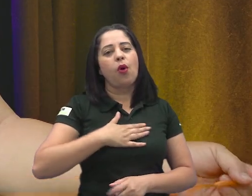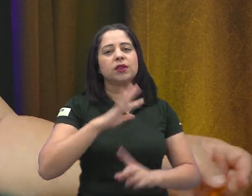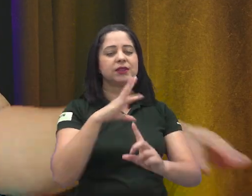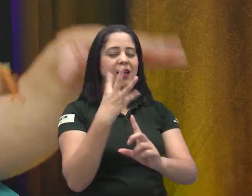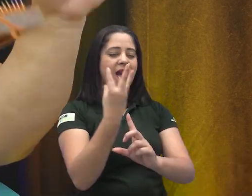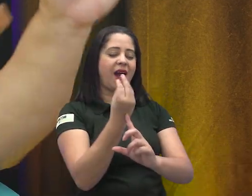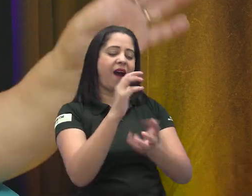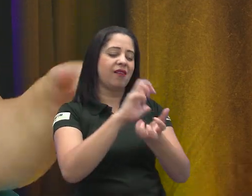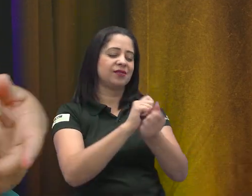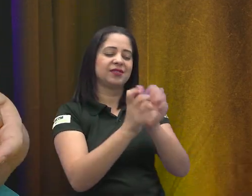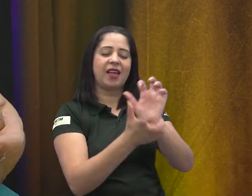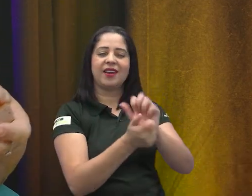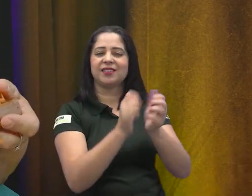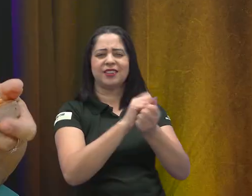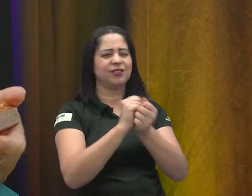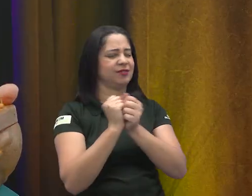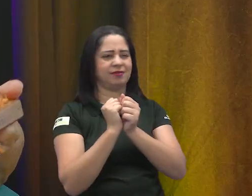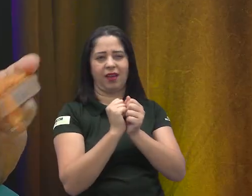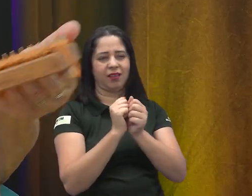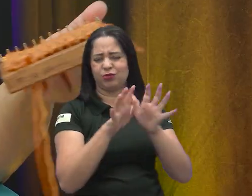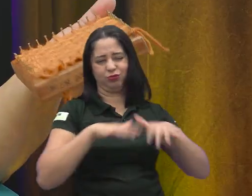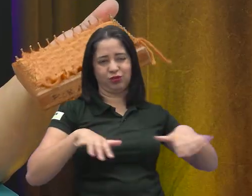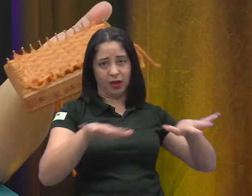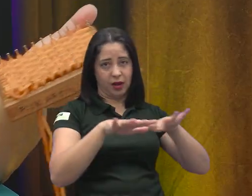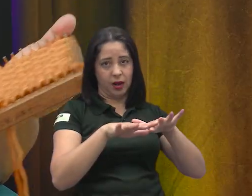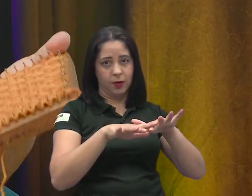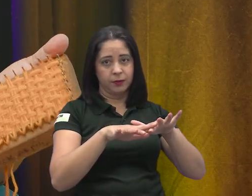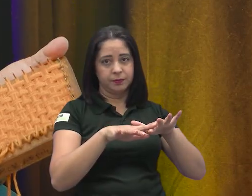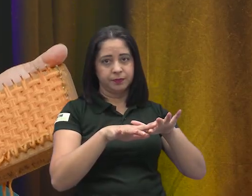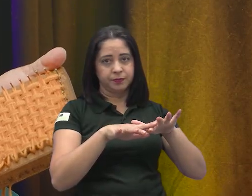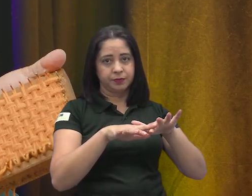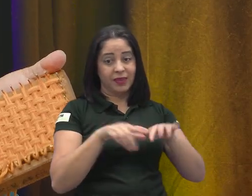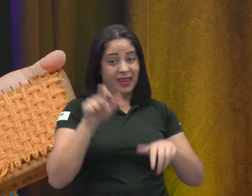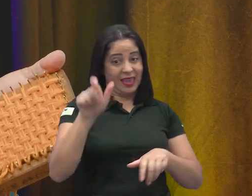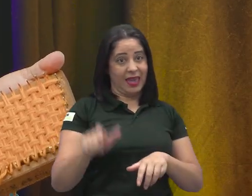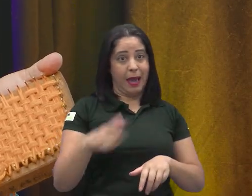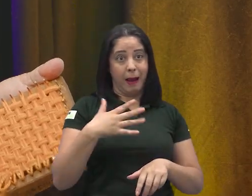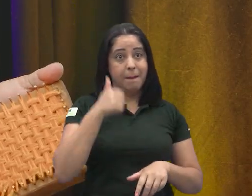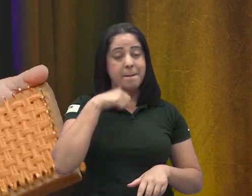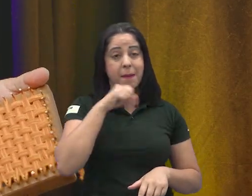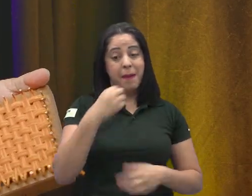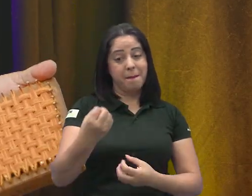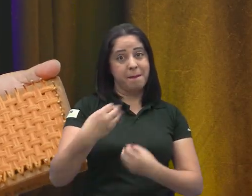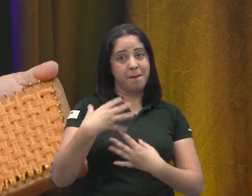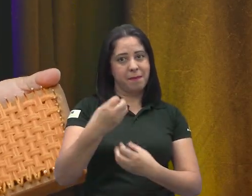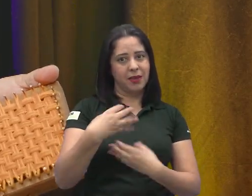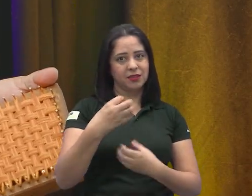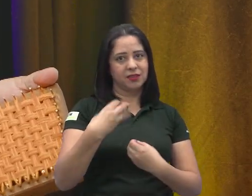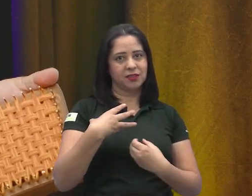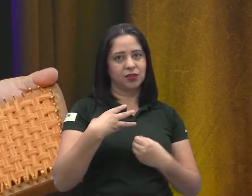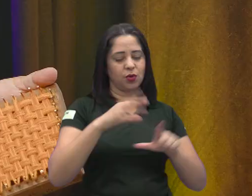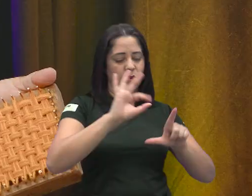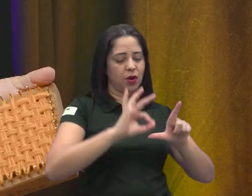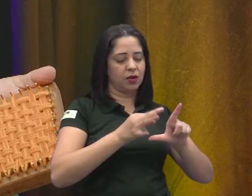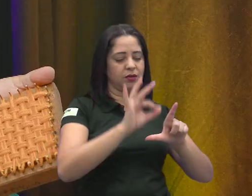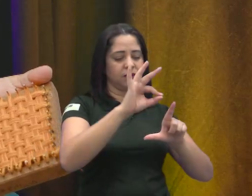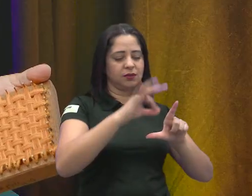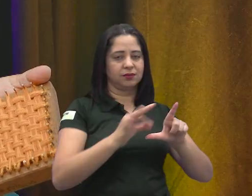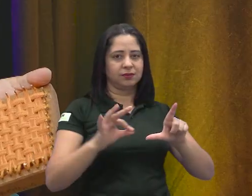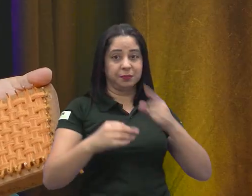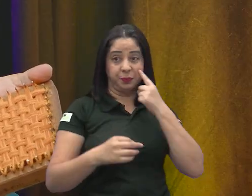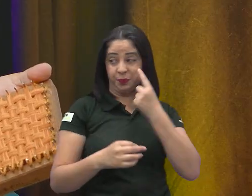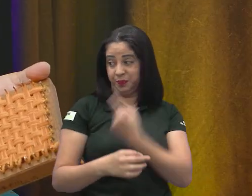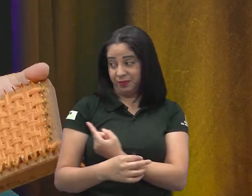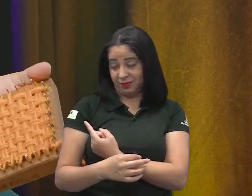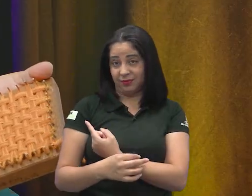fazer artesanatos de modo geral, sim, né? E uma das coisas que ela me ensinou foi o tear. E o